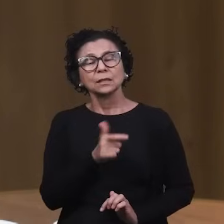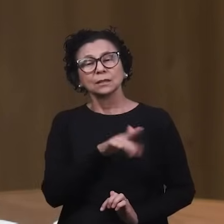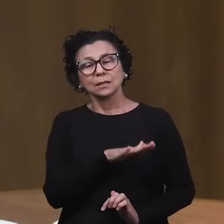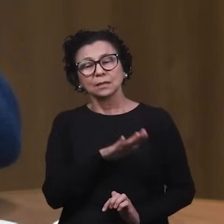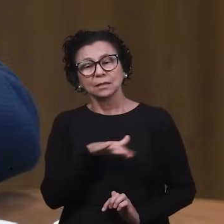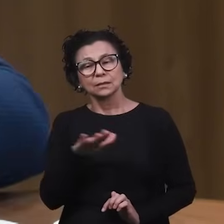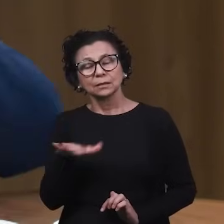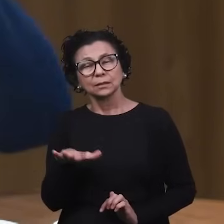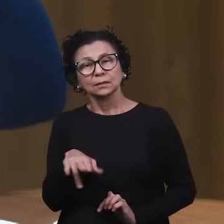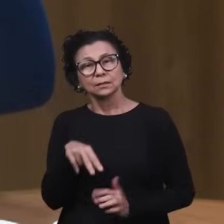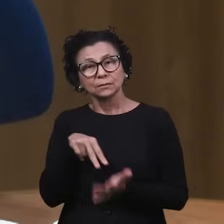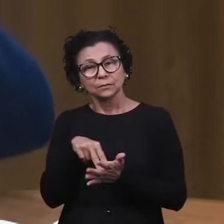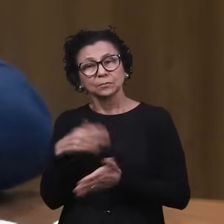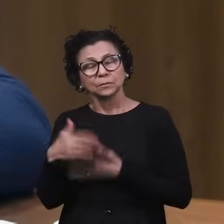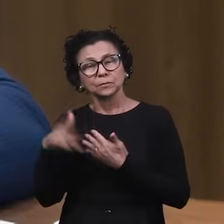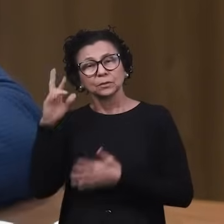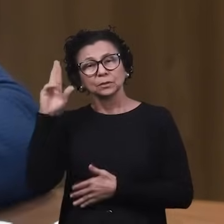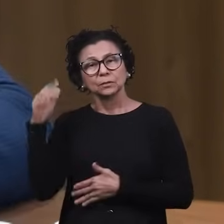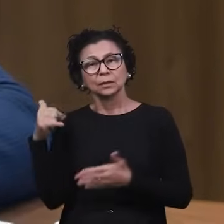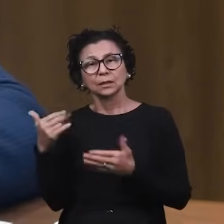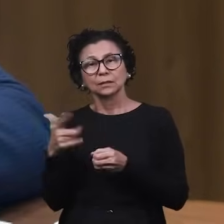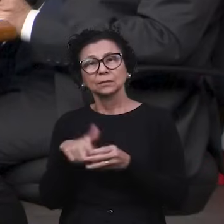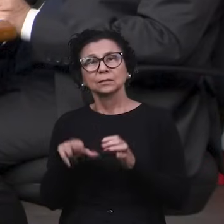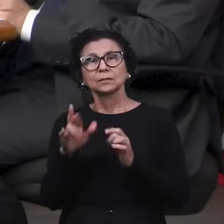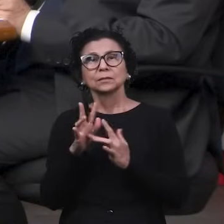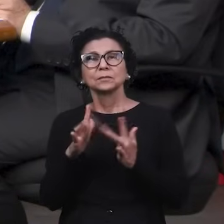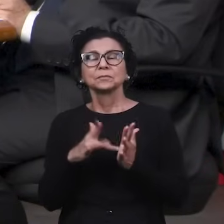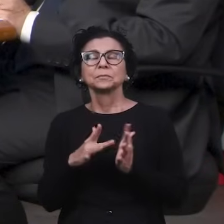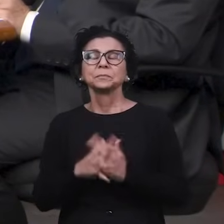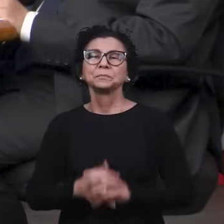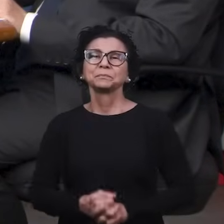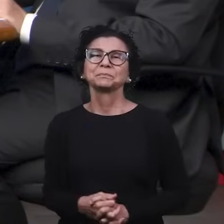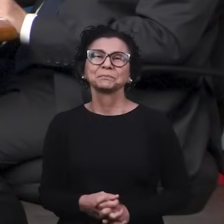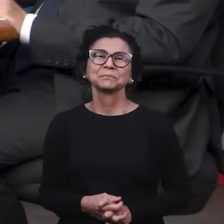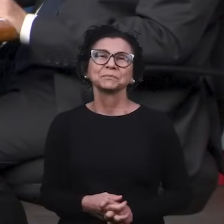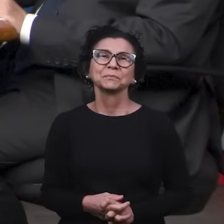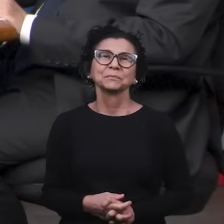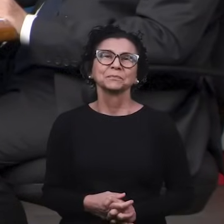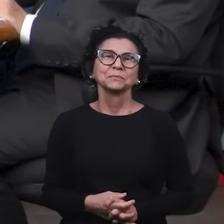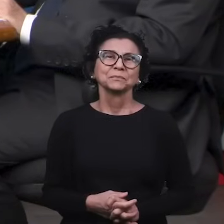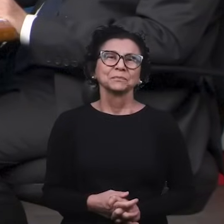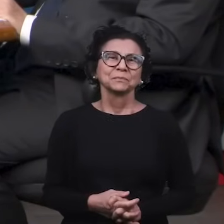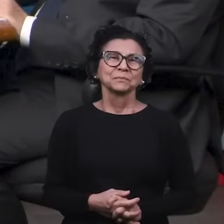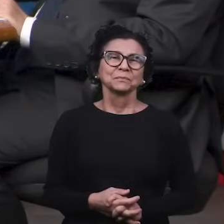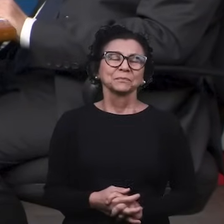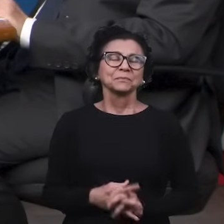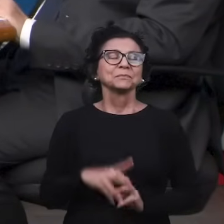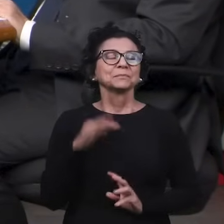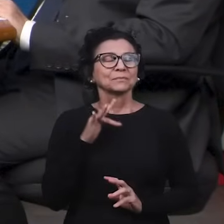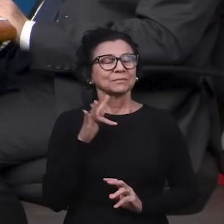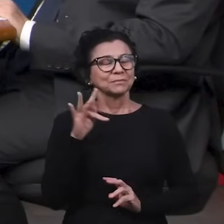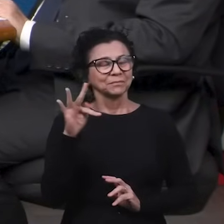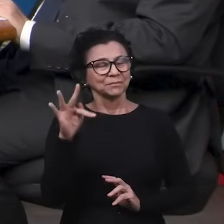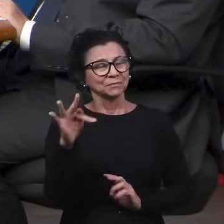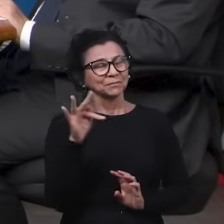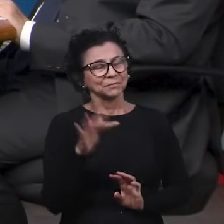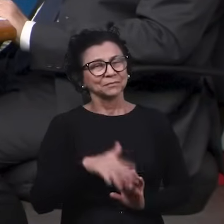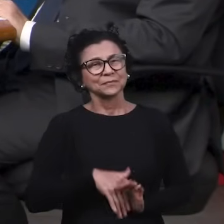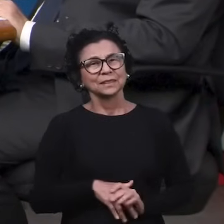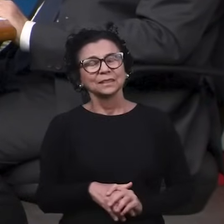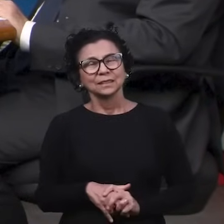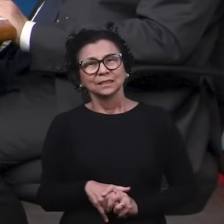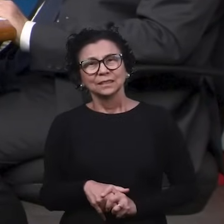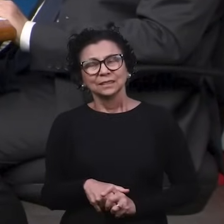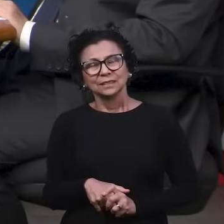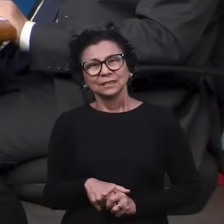firme servindo ao Senhor até quando Jesus voltar. E o futuro dessa criança seja um futuro que a professora espera